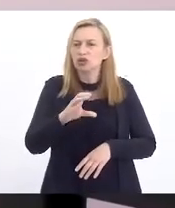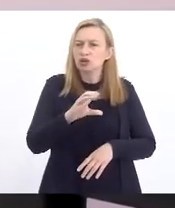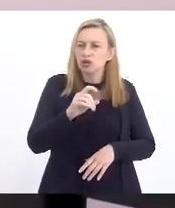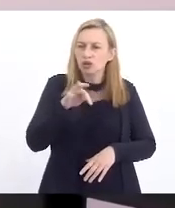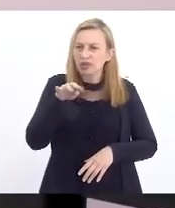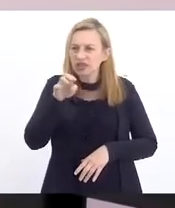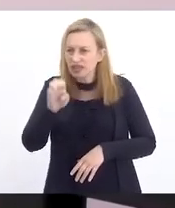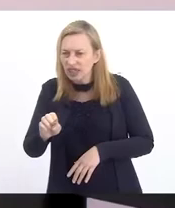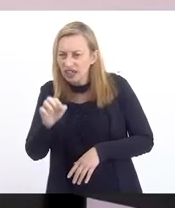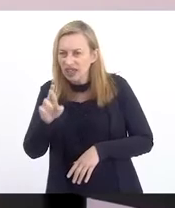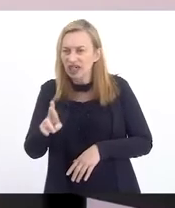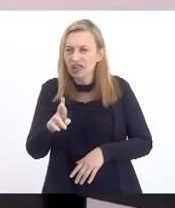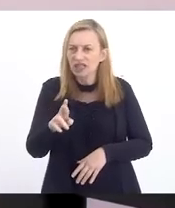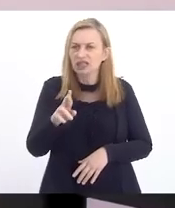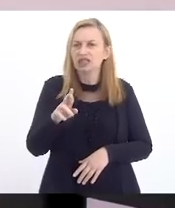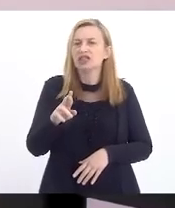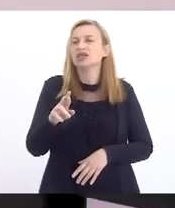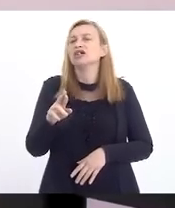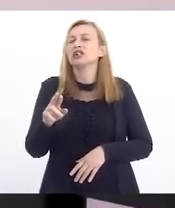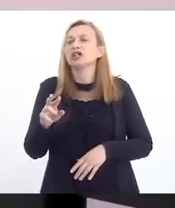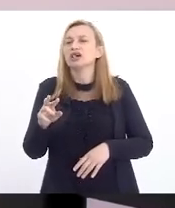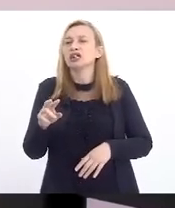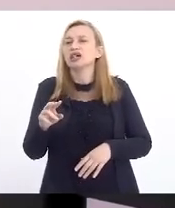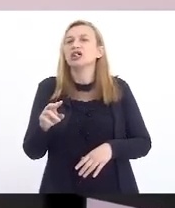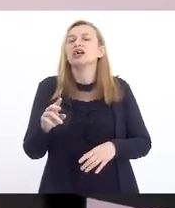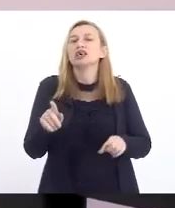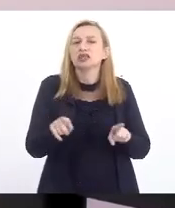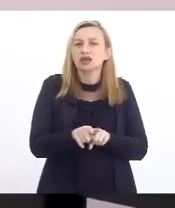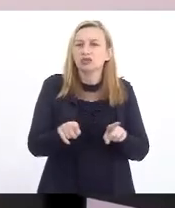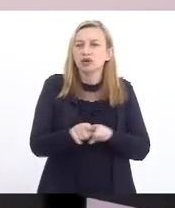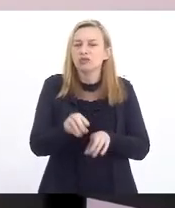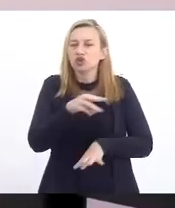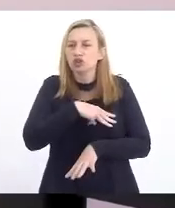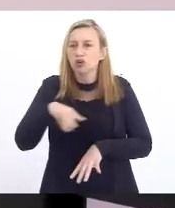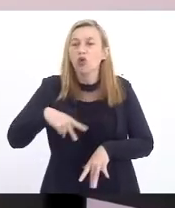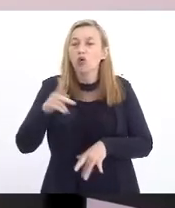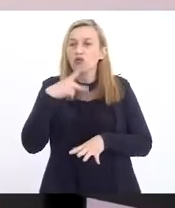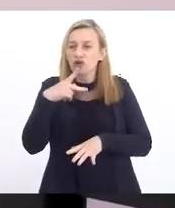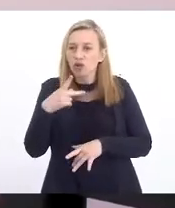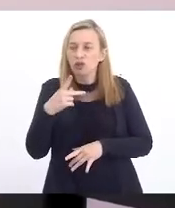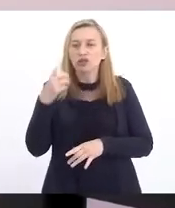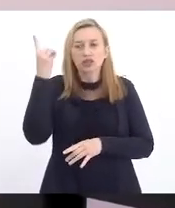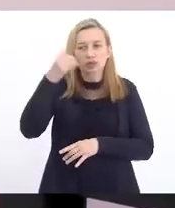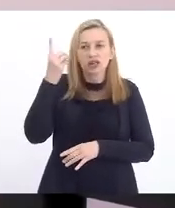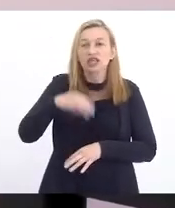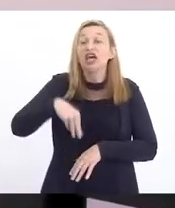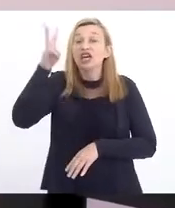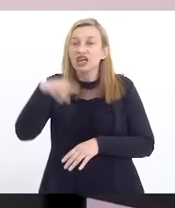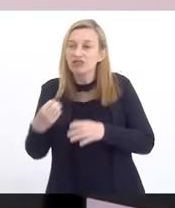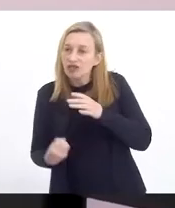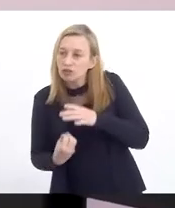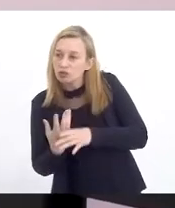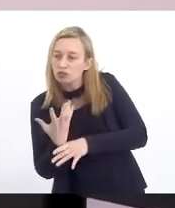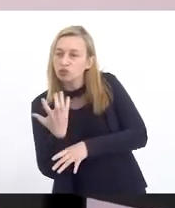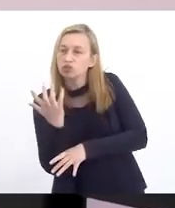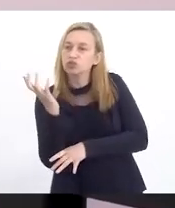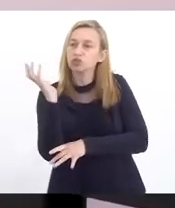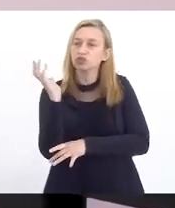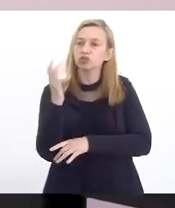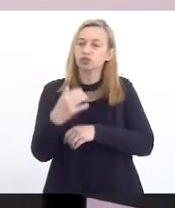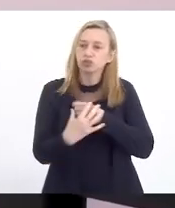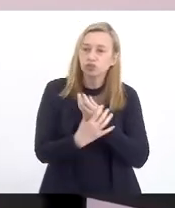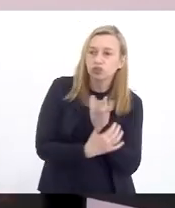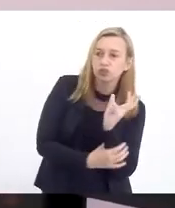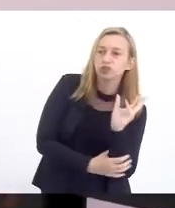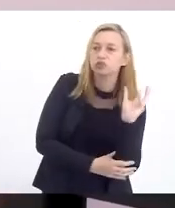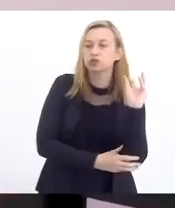os municípios, na construção de soluções. Porque, como disse o deputado, quem faz a restauração florestal de uma mata ciliar é o município,